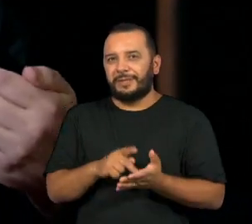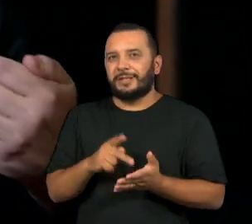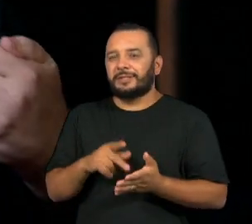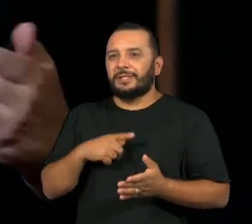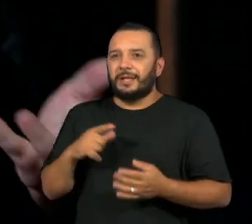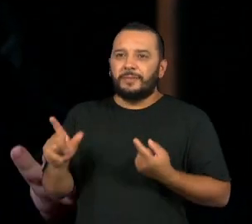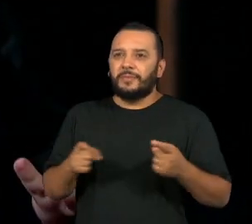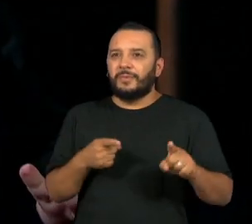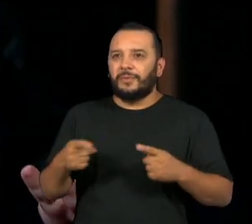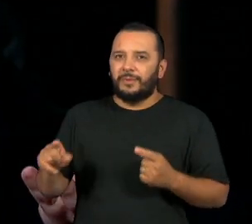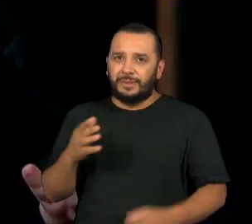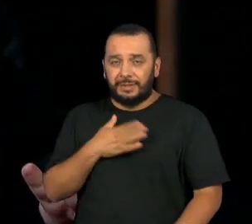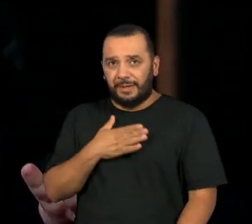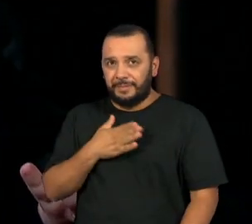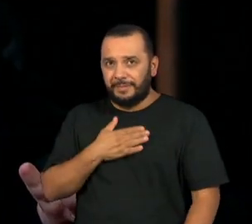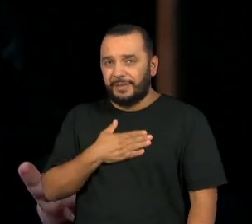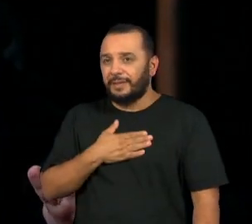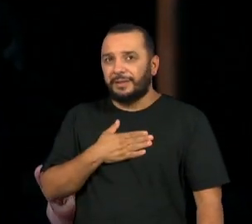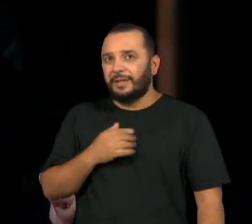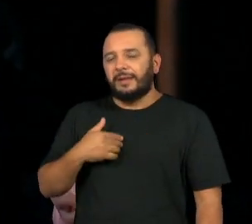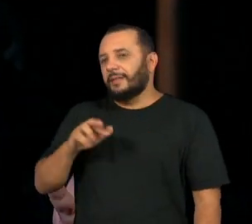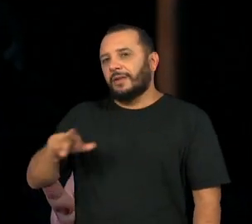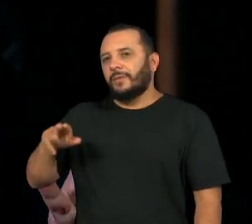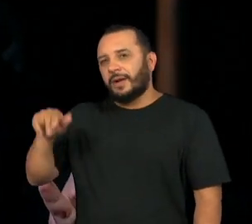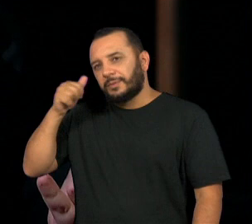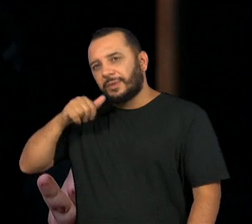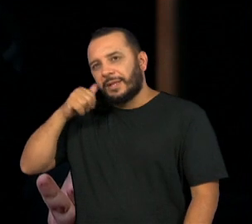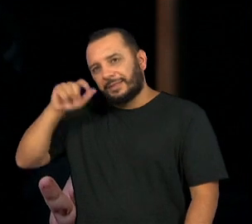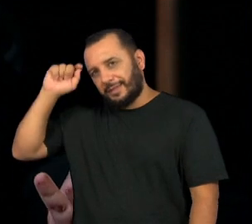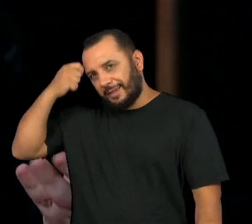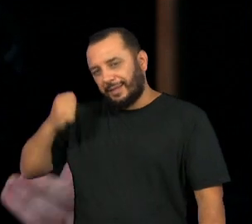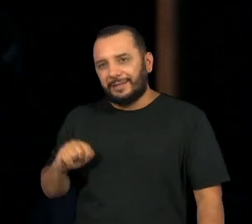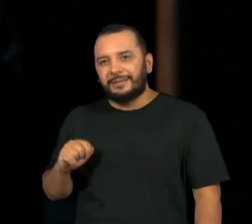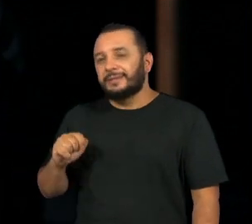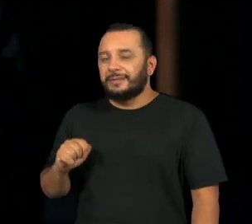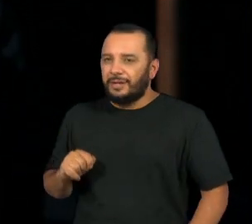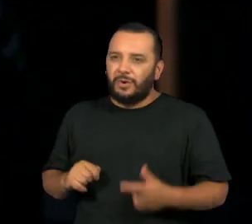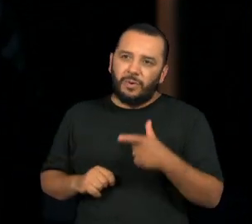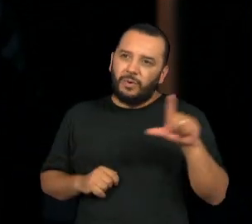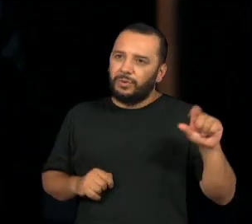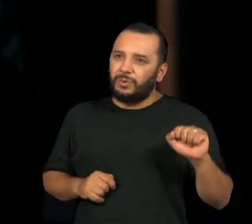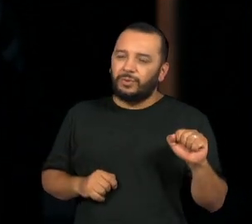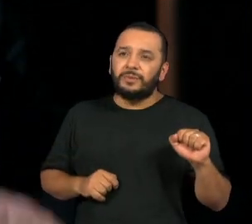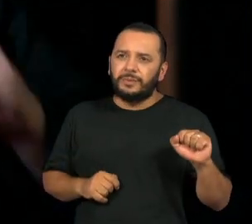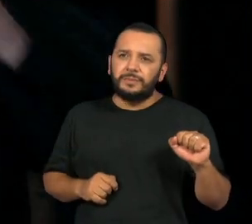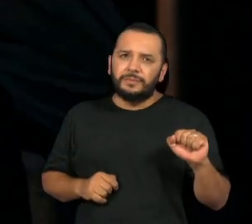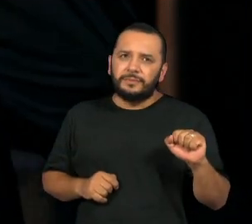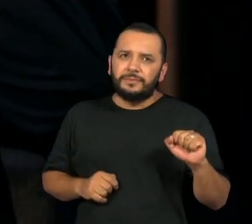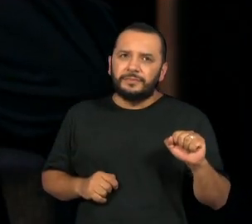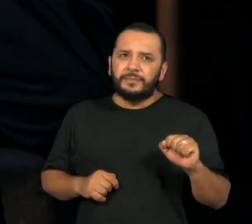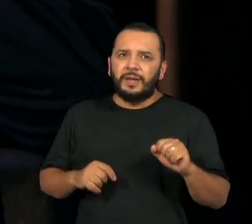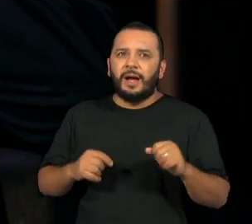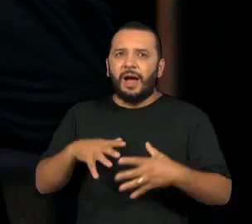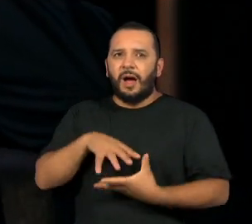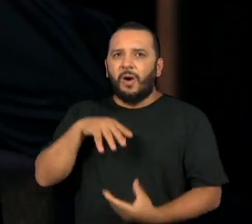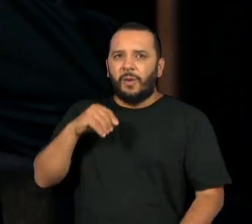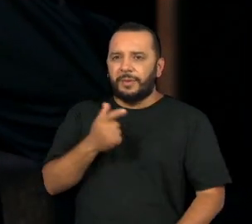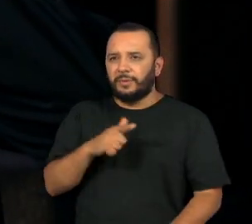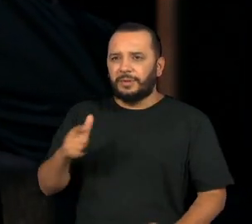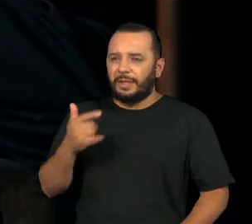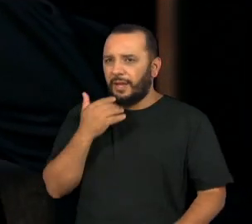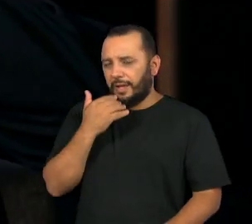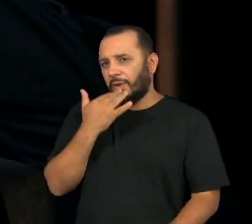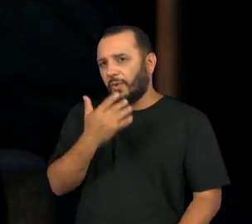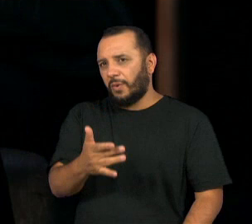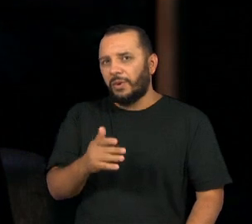música minha, que não é do Mulheres Negras, que é O Alma Não Tem Cor, do Karnak, que eu coloquei no Dia da